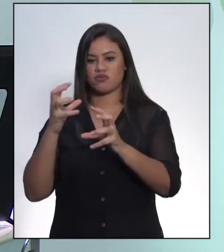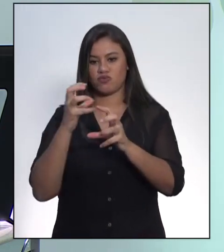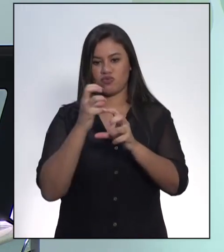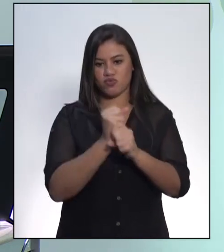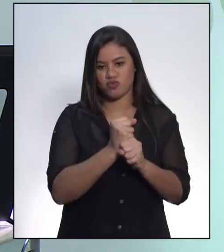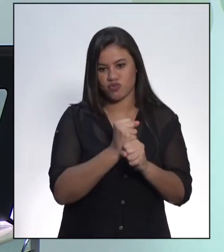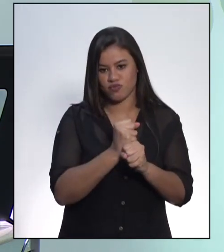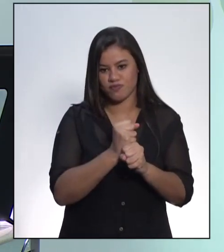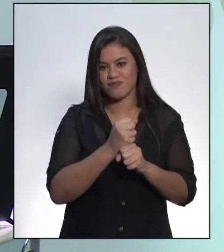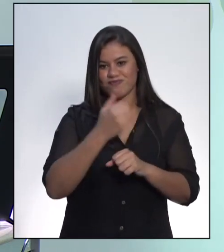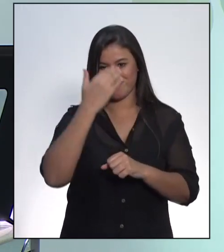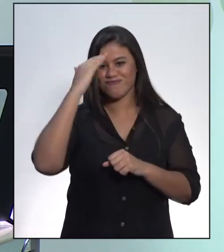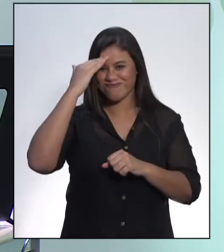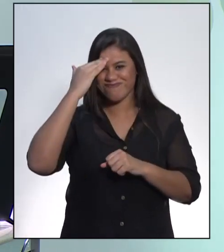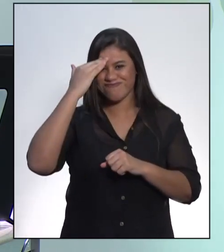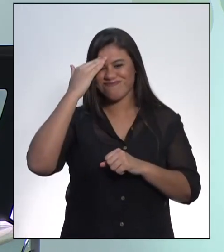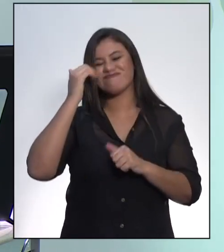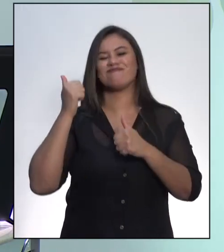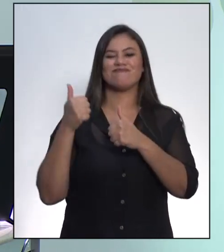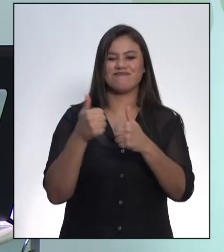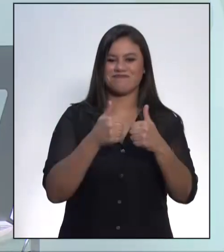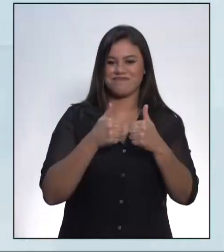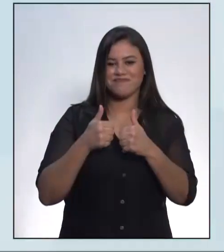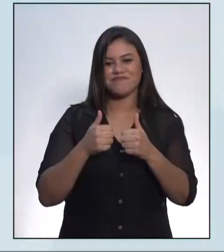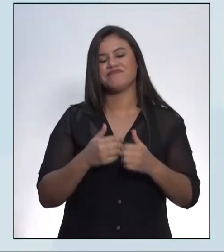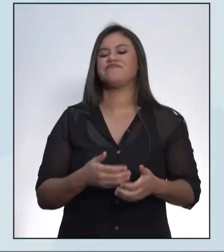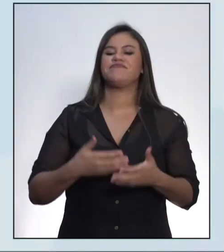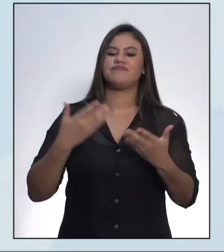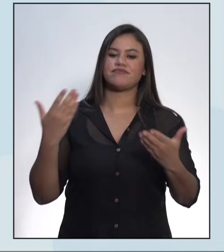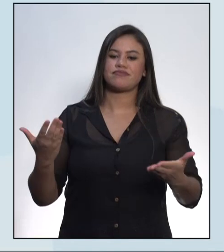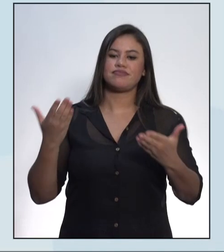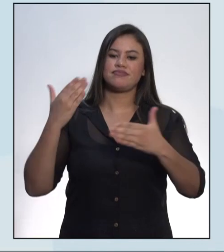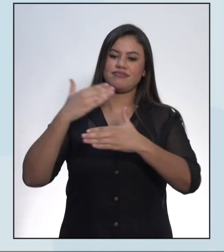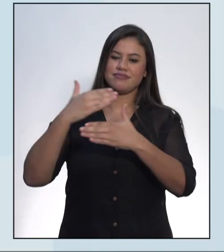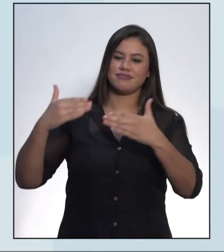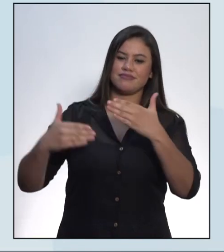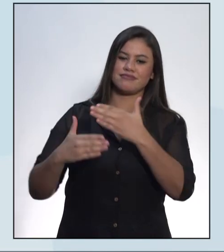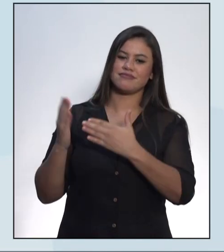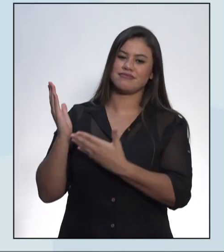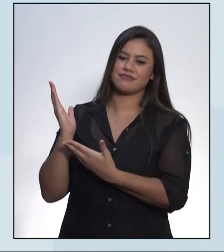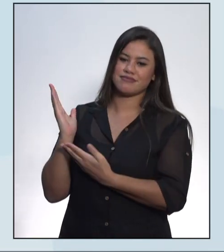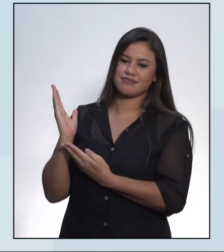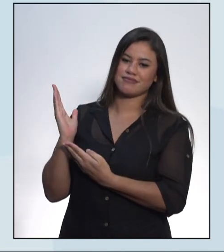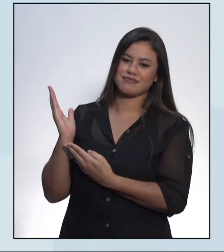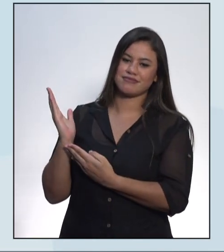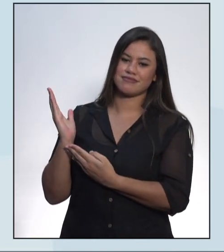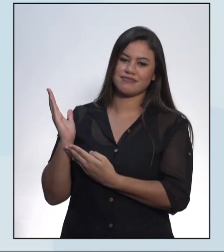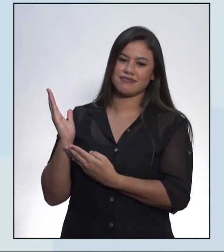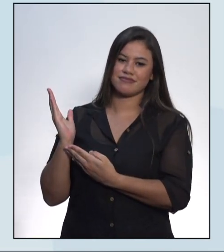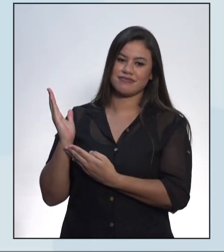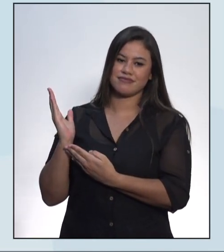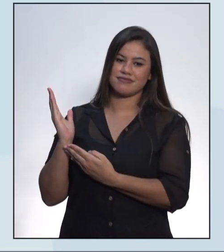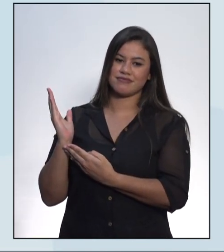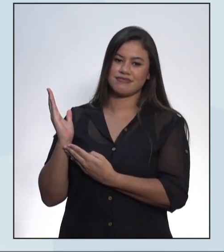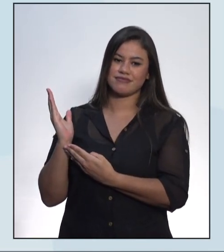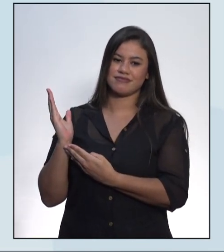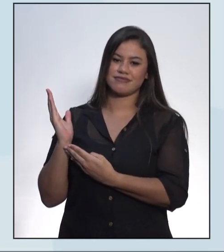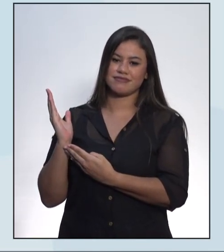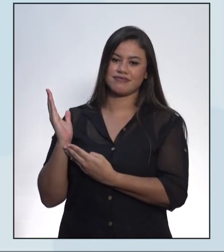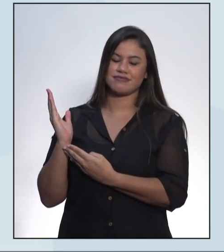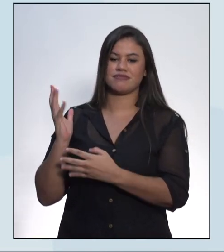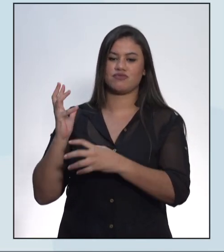desse termo geral, tudo bem? Então, na tela de vocês, eu apresento a somatória dos N primeiros